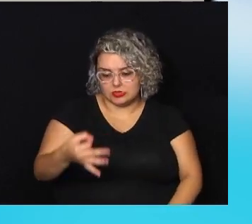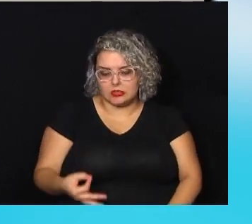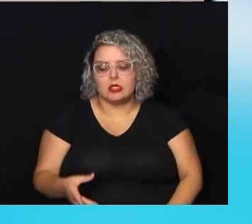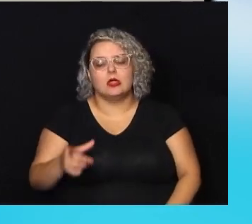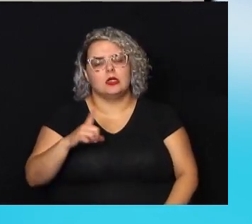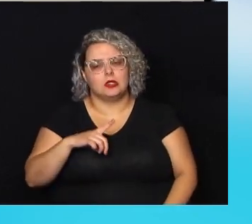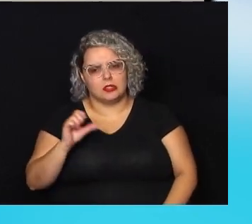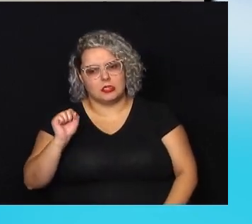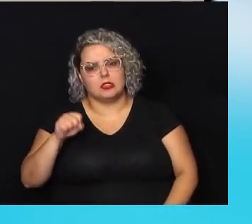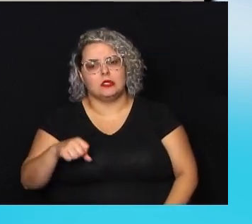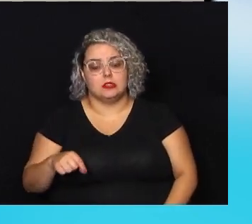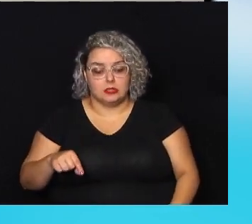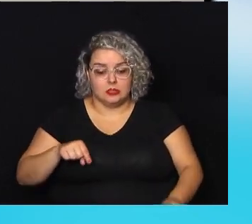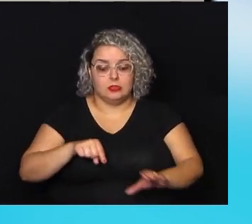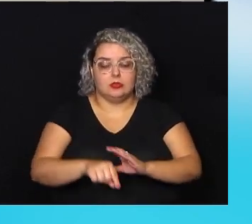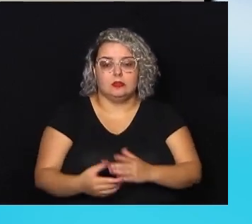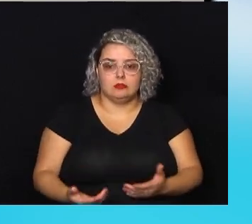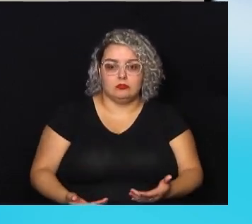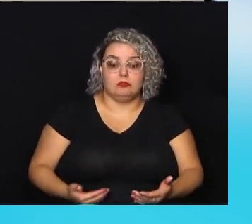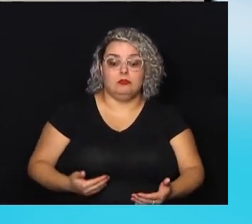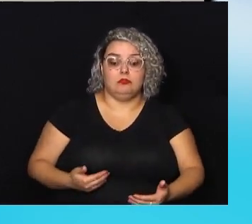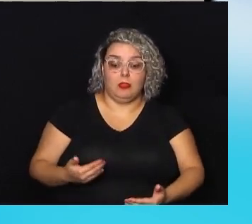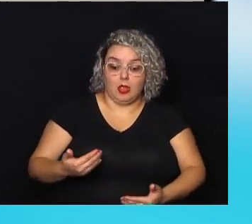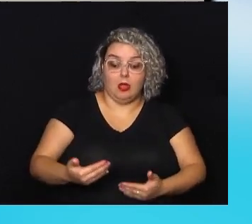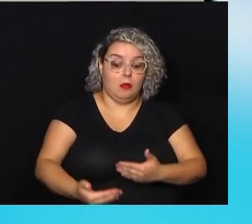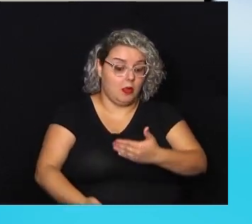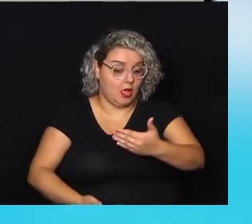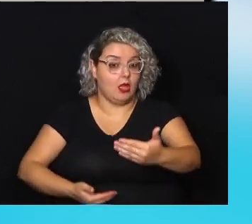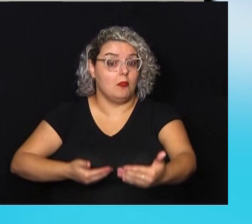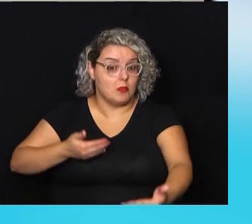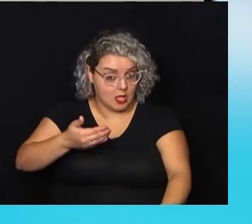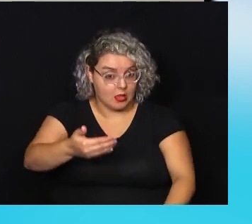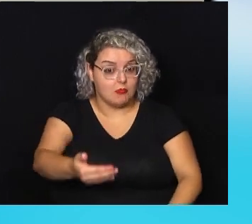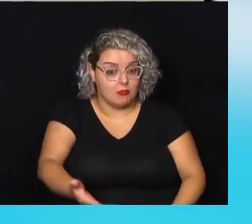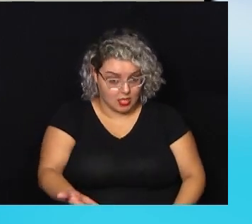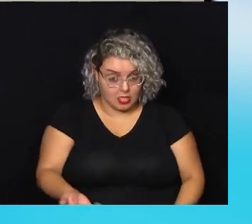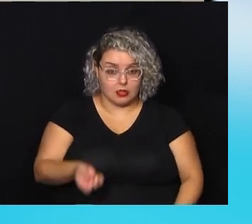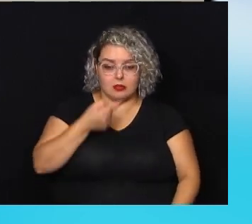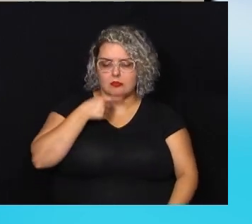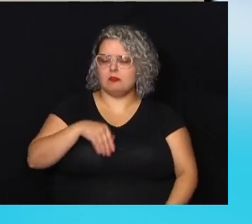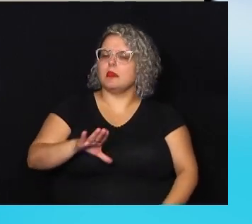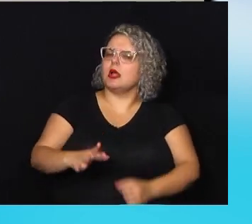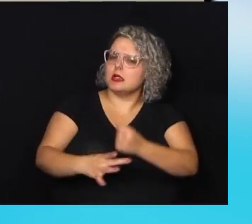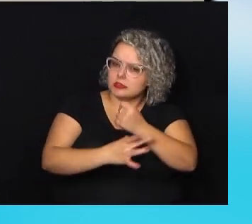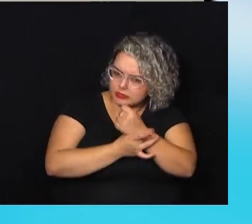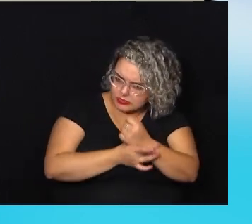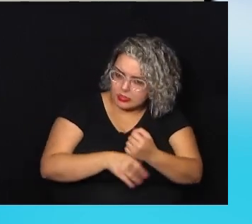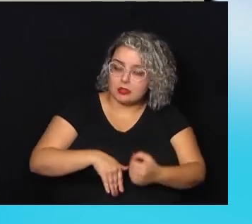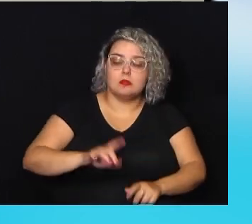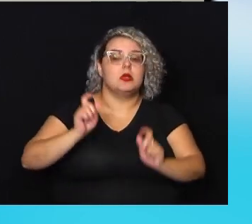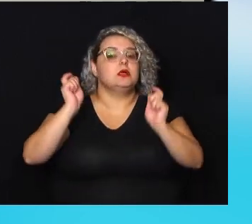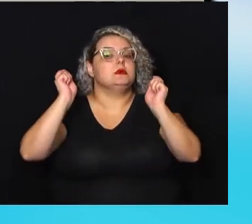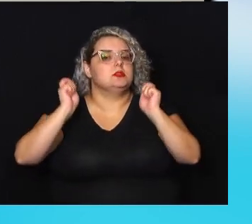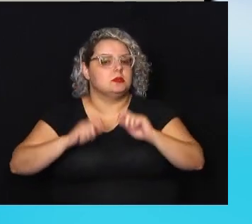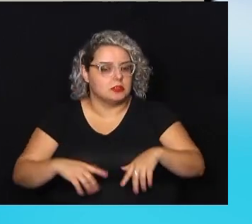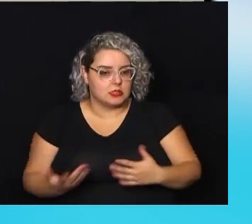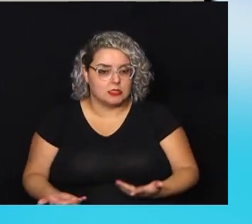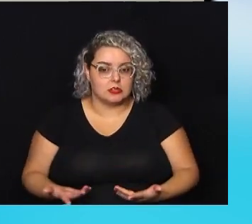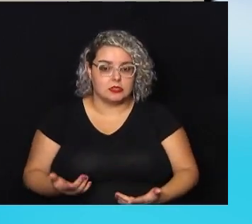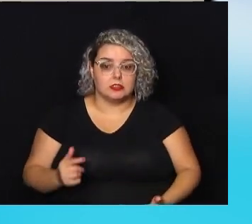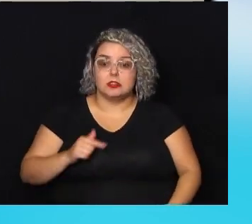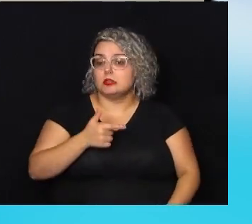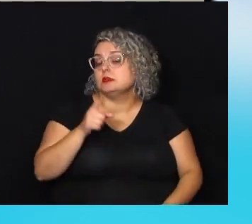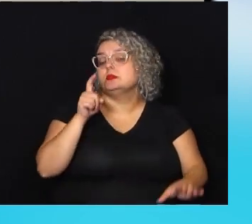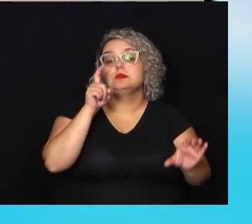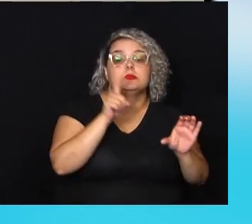ter de encontrar a medicação ideal, e a gente tem sim avançado a passos largos com medicações mais